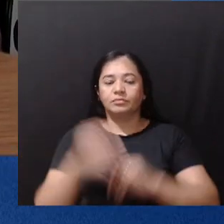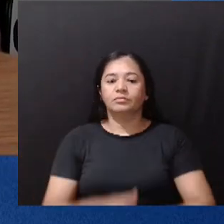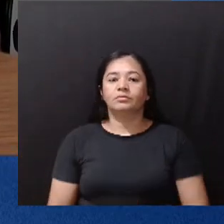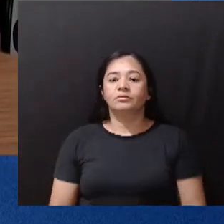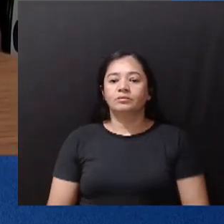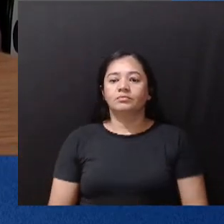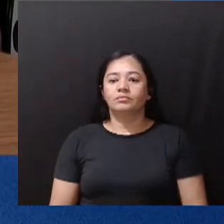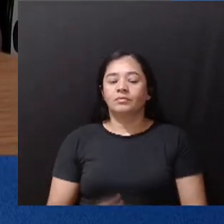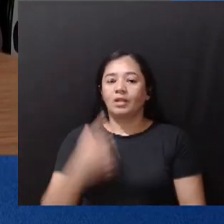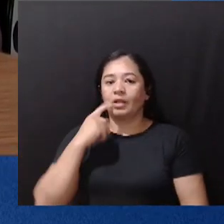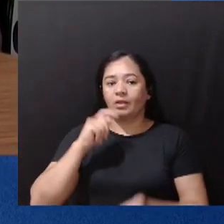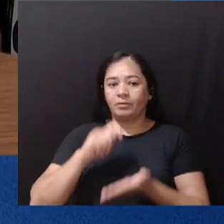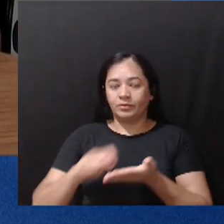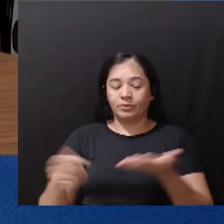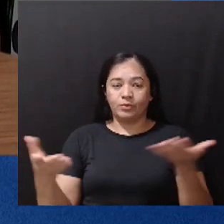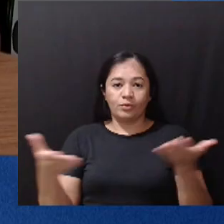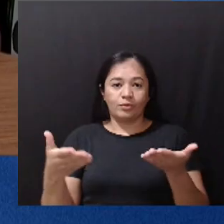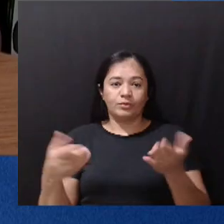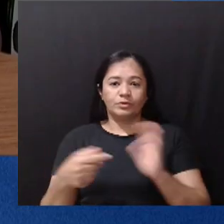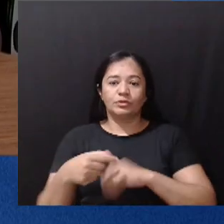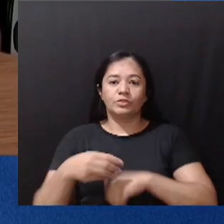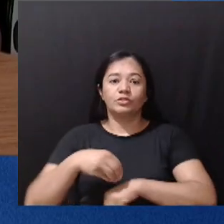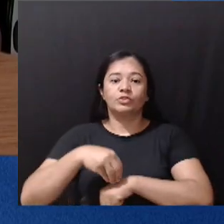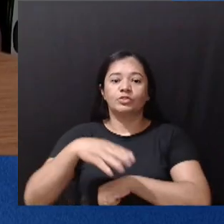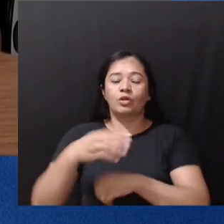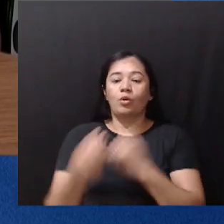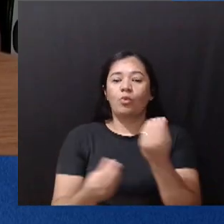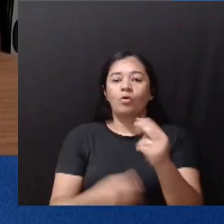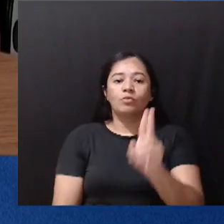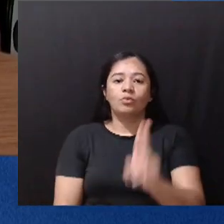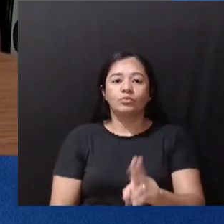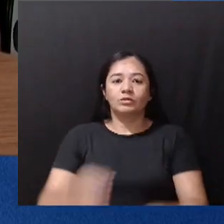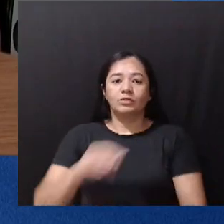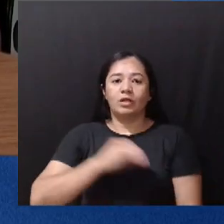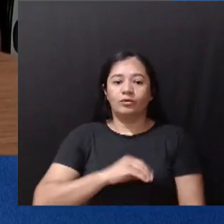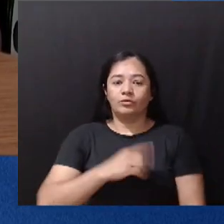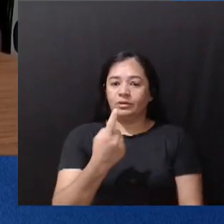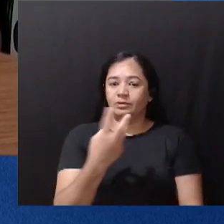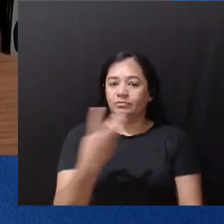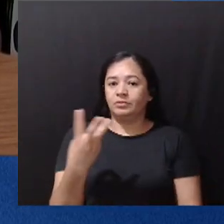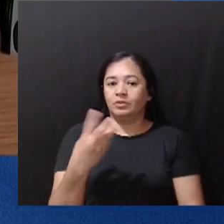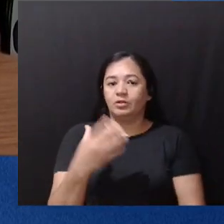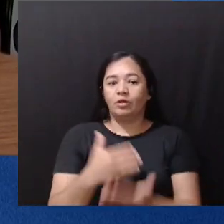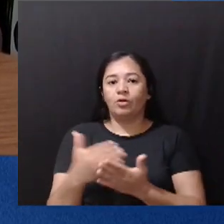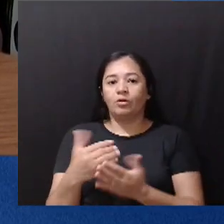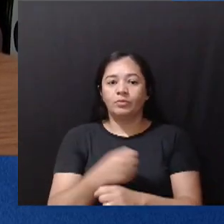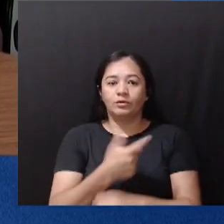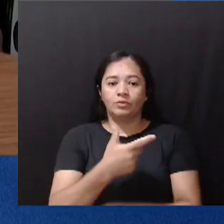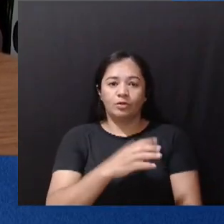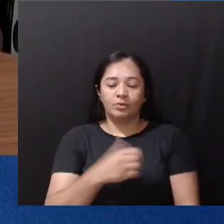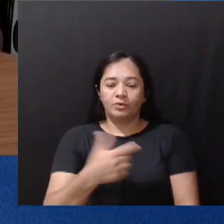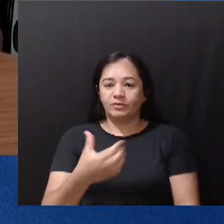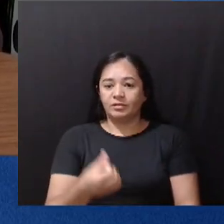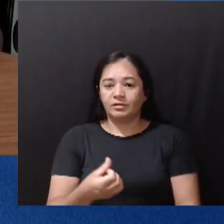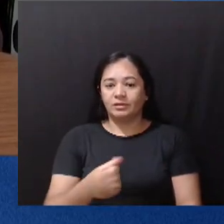de hoje, vamos te dar dicas de como usar o 13º salário para começar 2026 no azul.